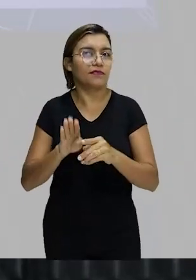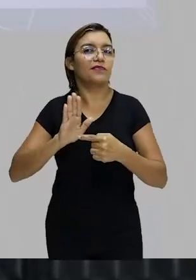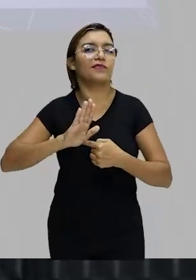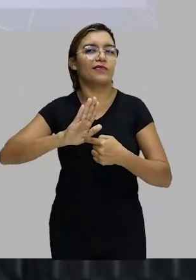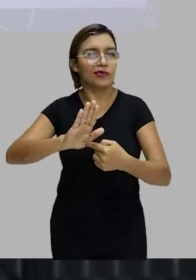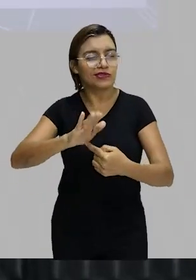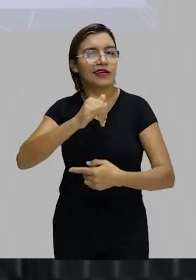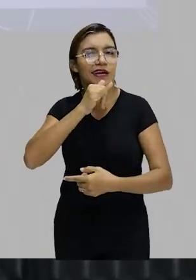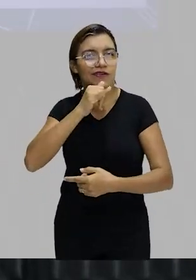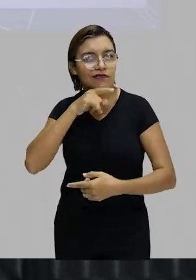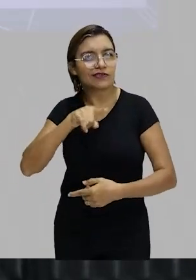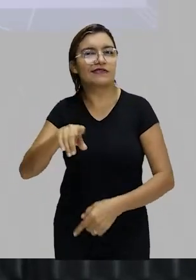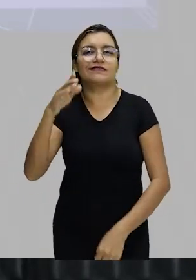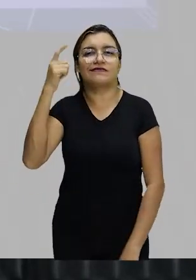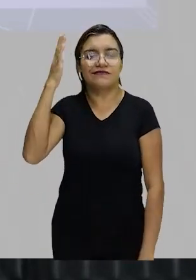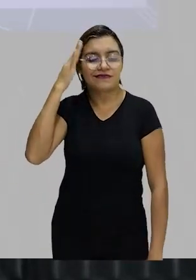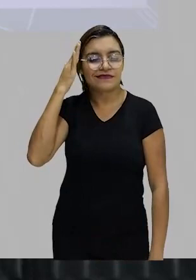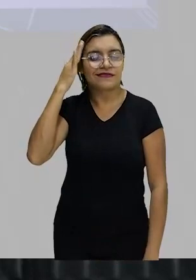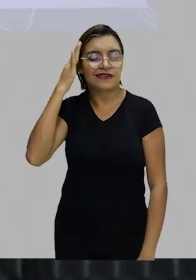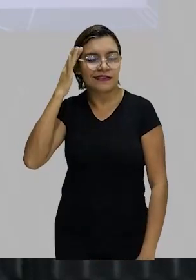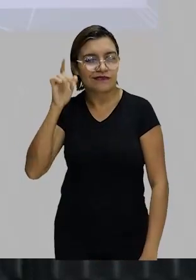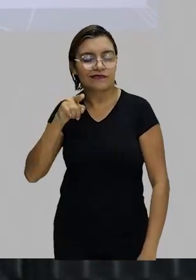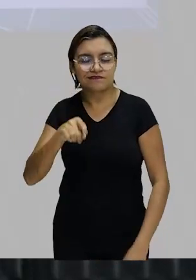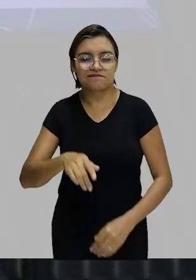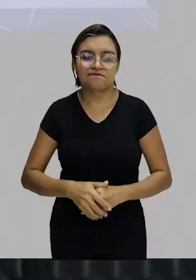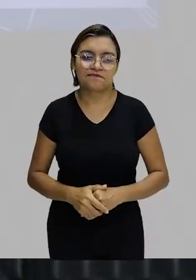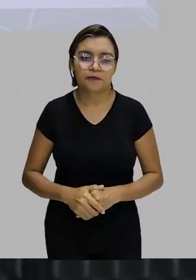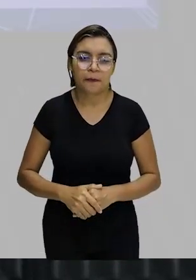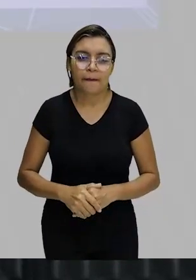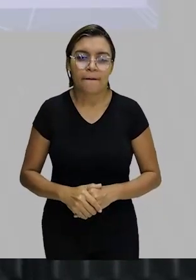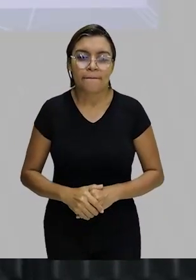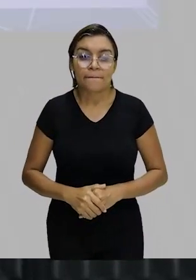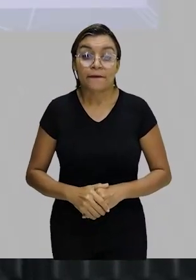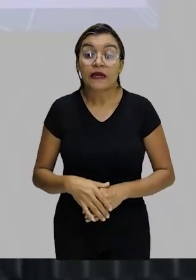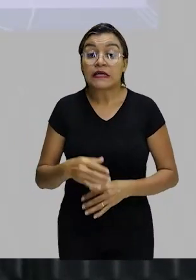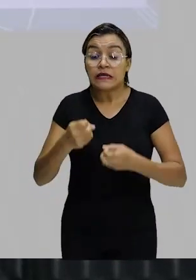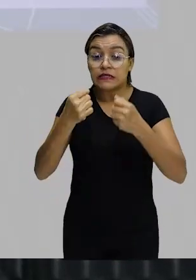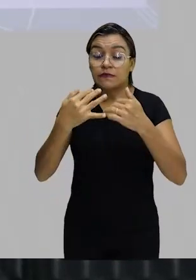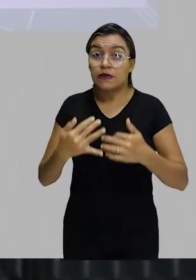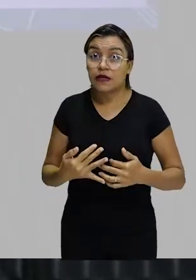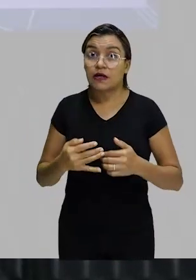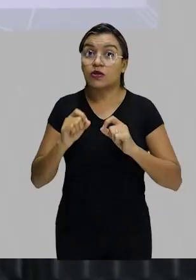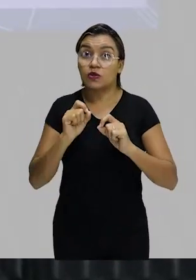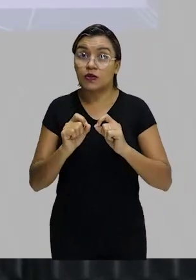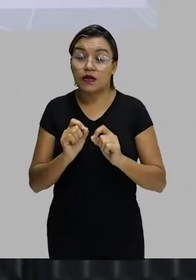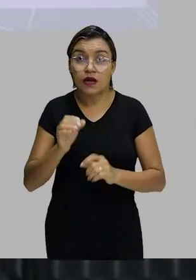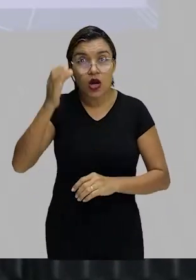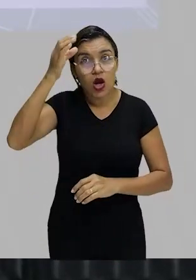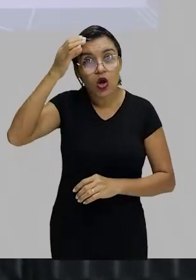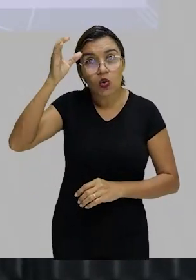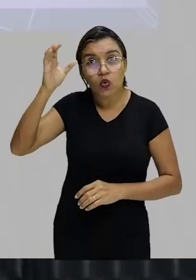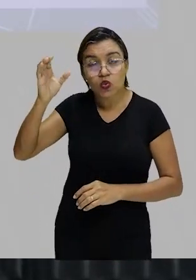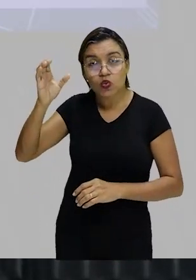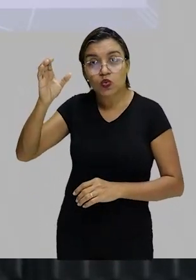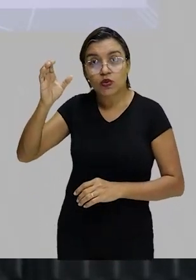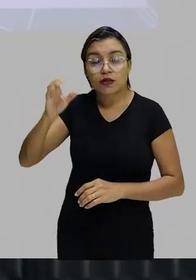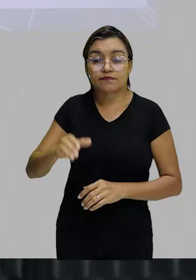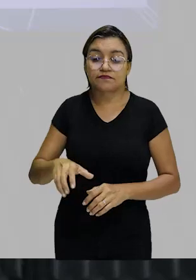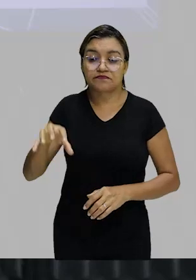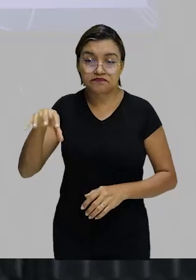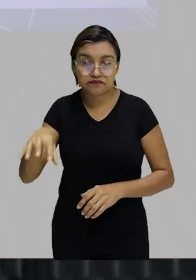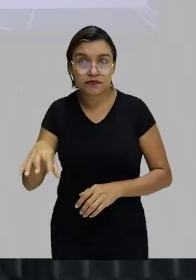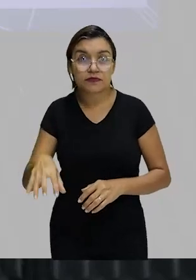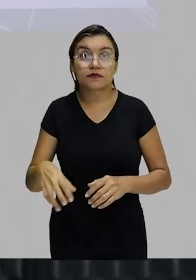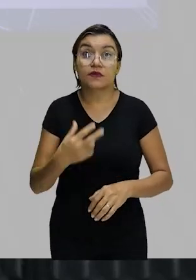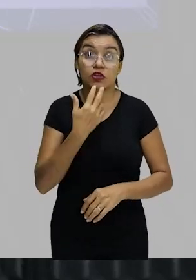vocês vão entender e vocês vão associar. Falando especificamente da relação entre a cultura e o idioma, que é o nosso